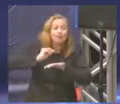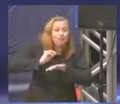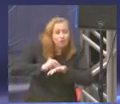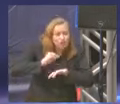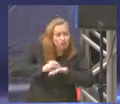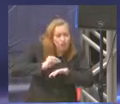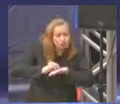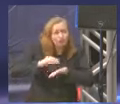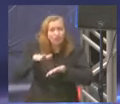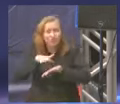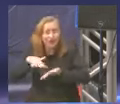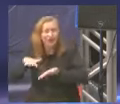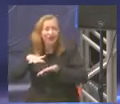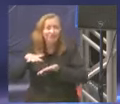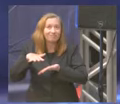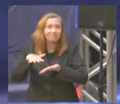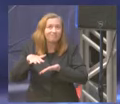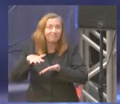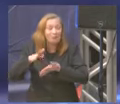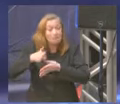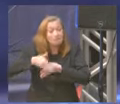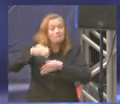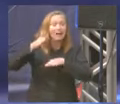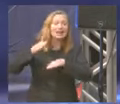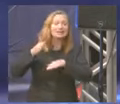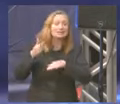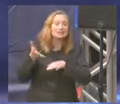para o setor, né, mais